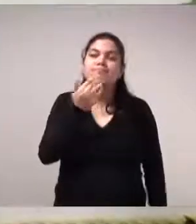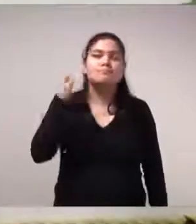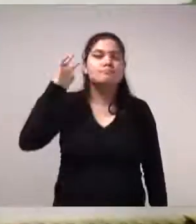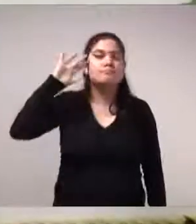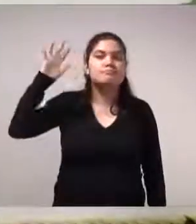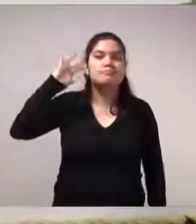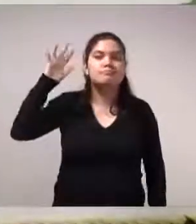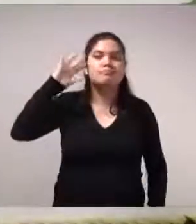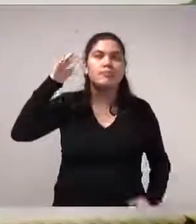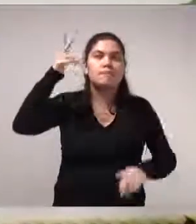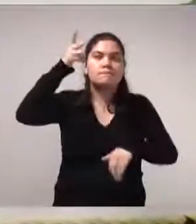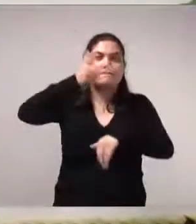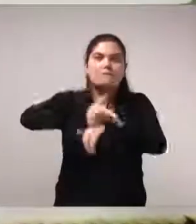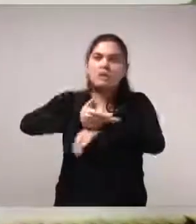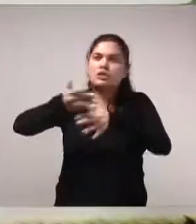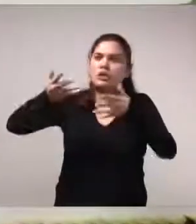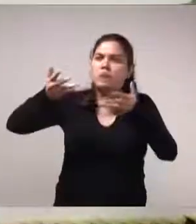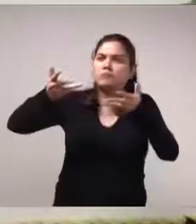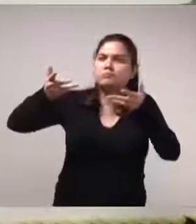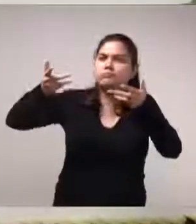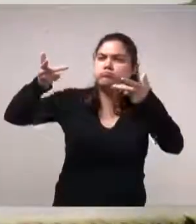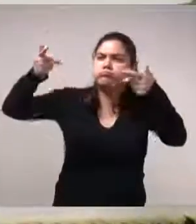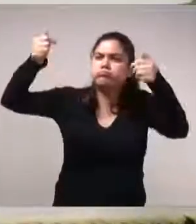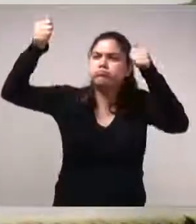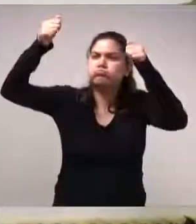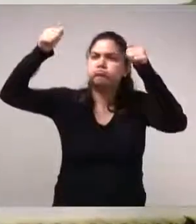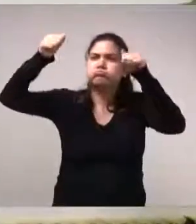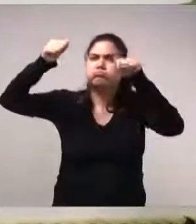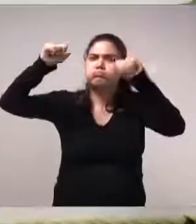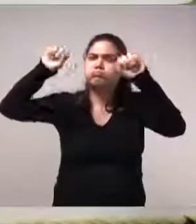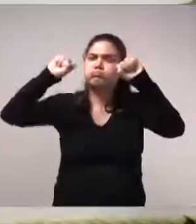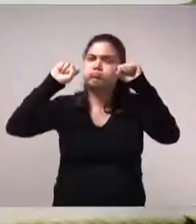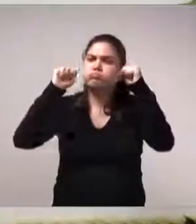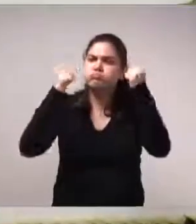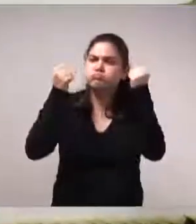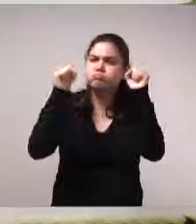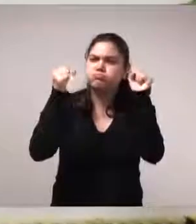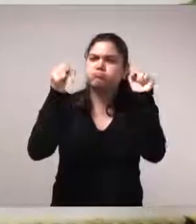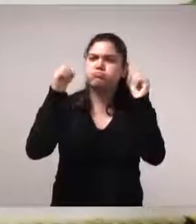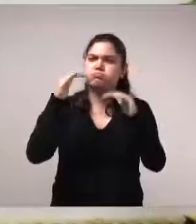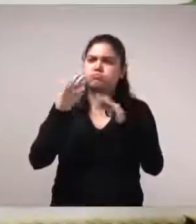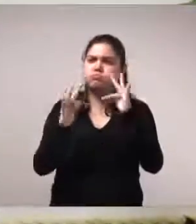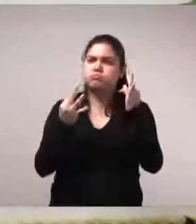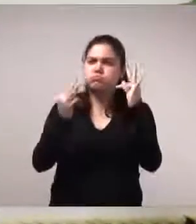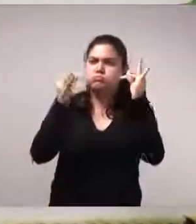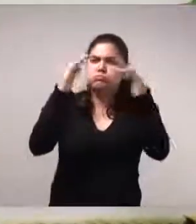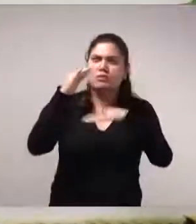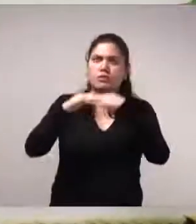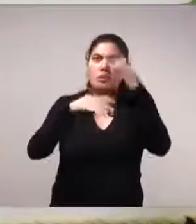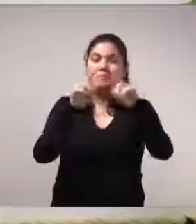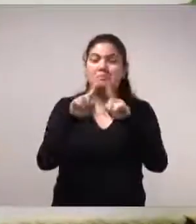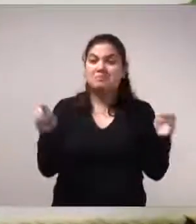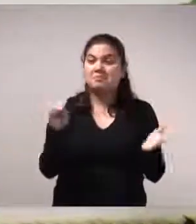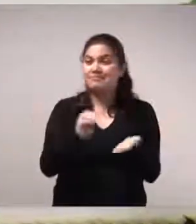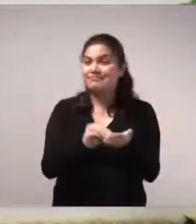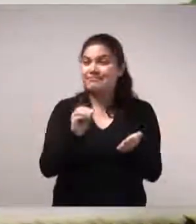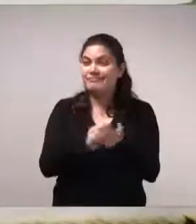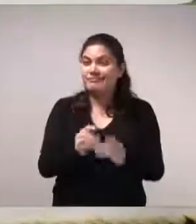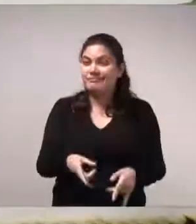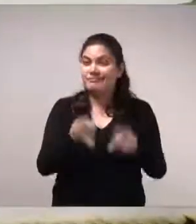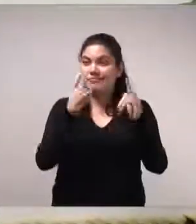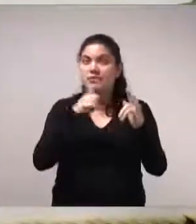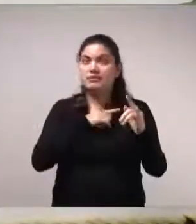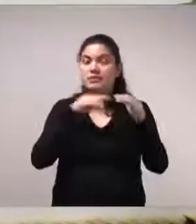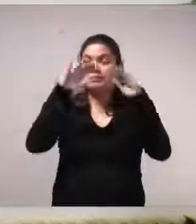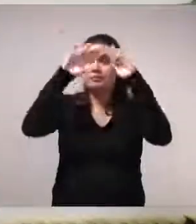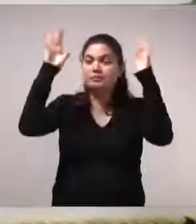alto desempenho, sistemas e equipamentos de última geração, se você implantou mal o edifício e você tem uma caixa de vidro